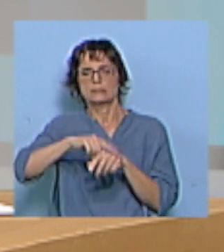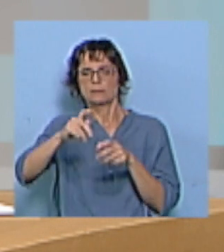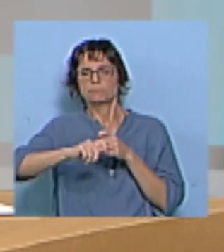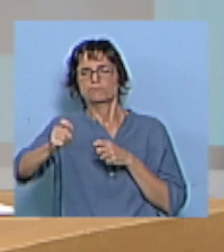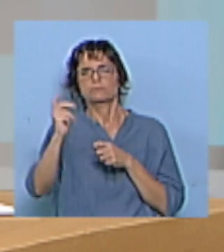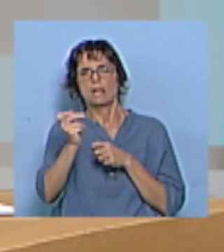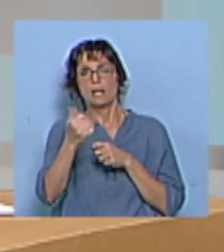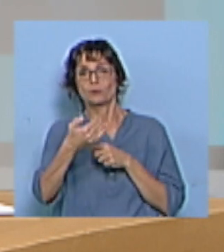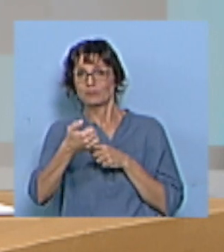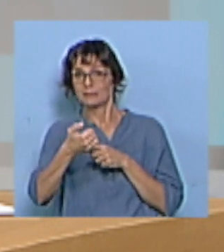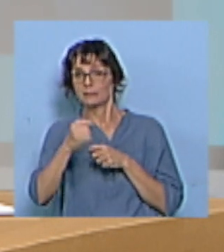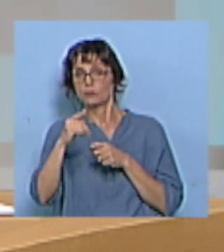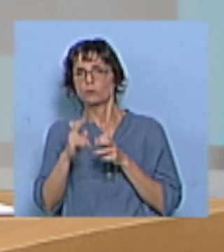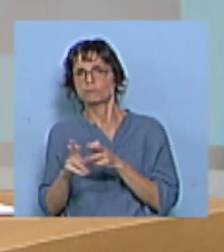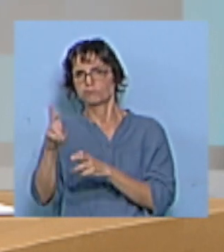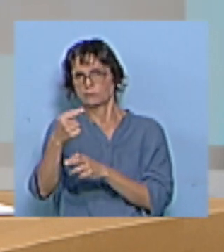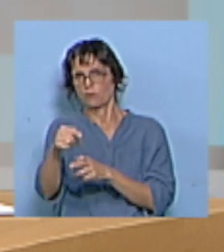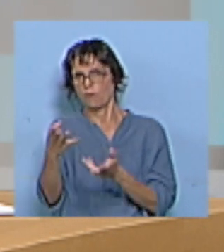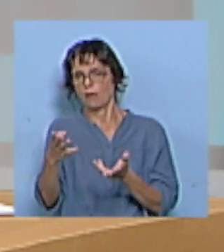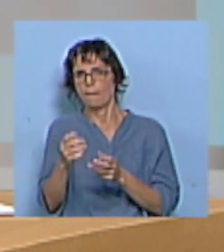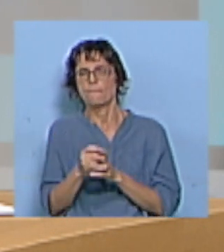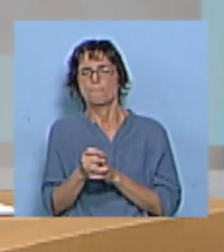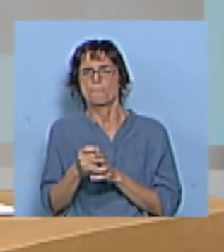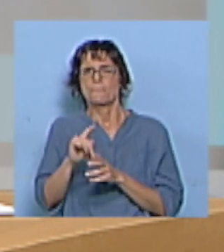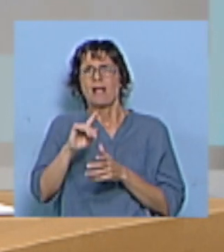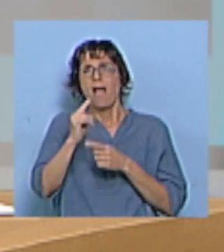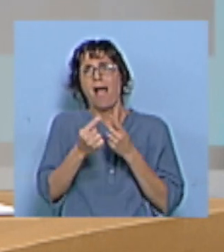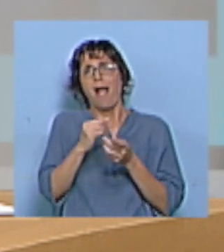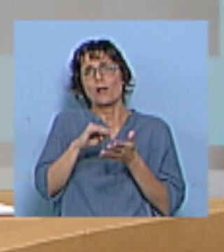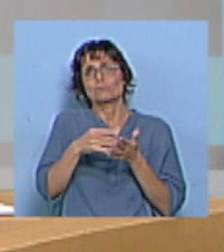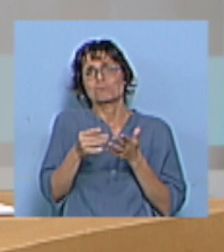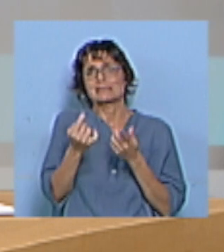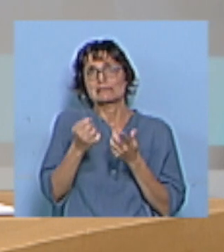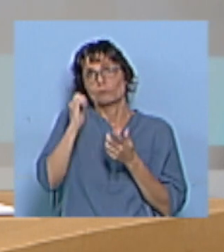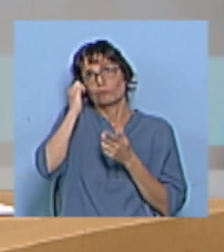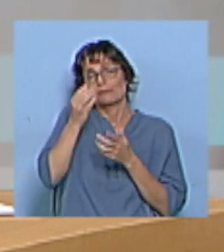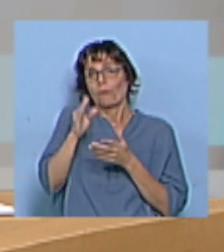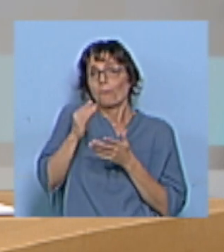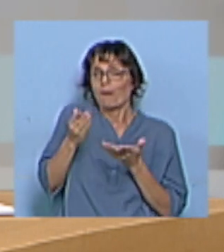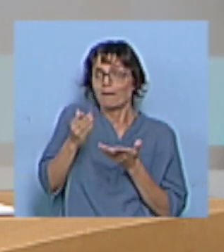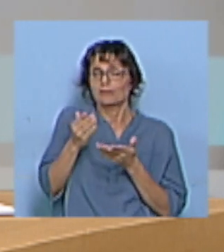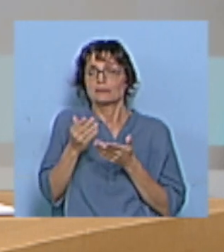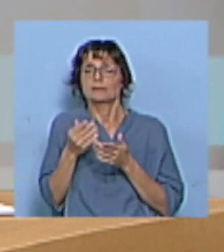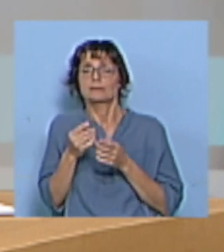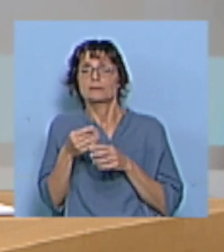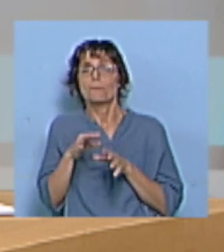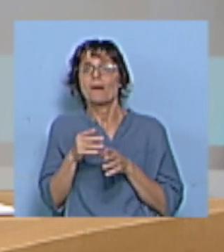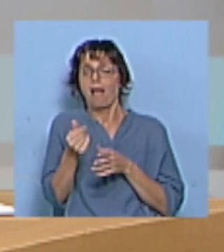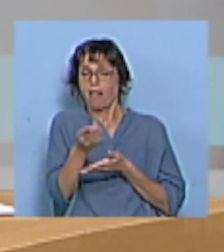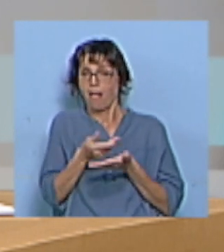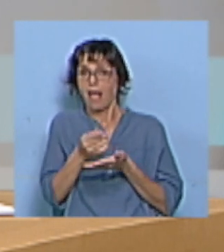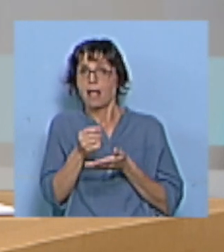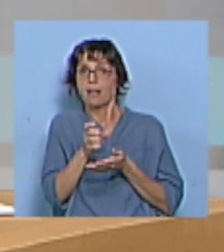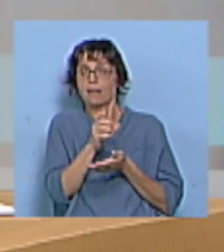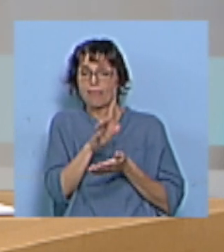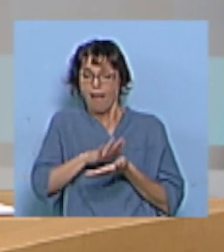há um aumento. Depois há umas partes em que saímos prejudicados, mas temos, por exemplo, essa verba para a região